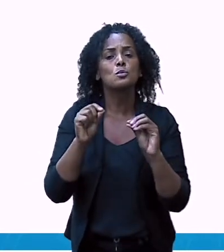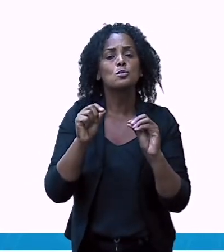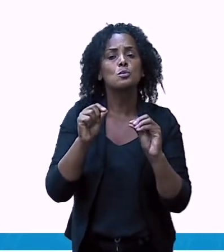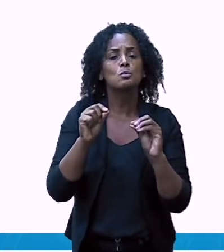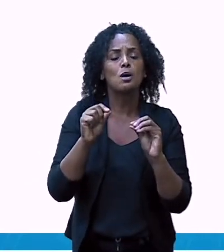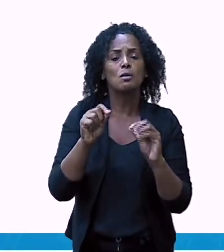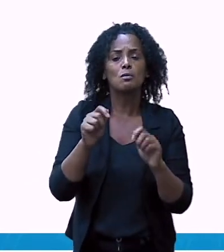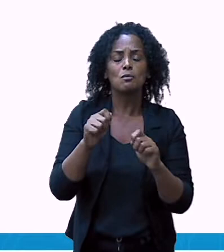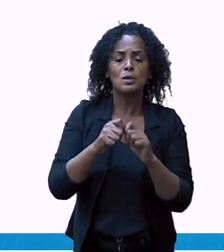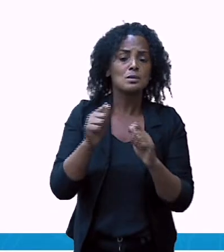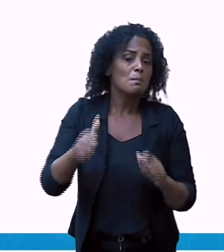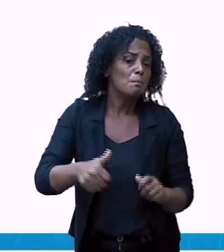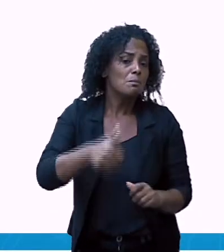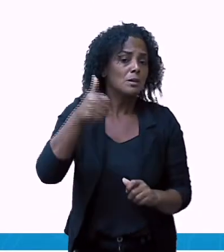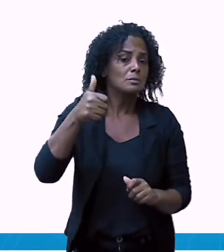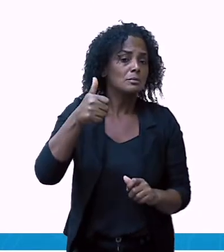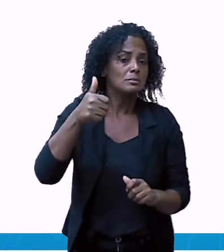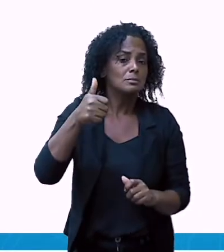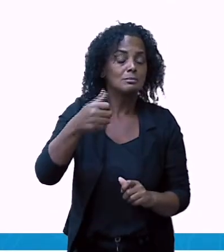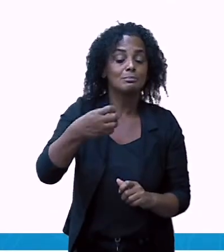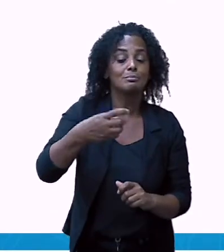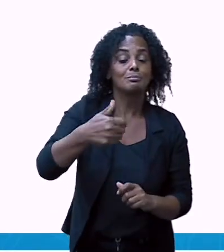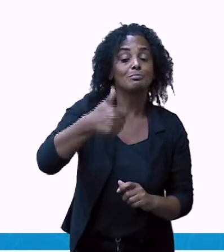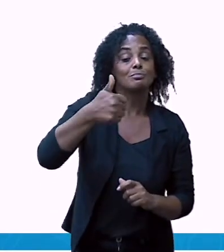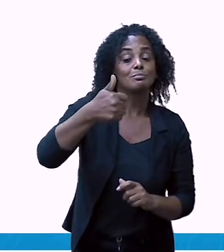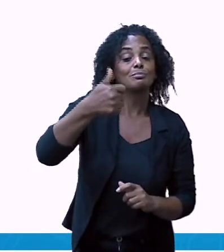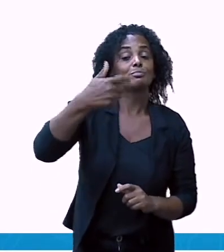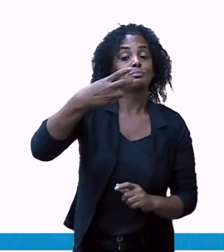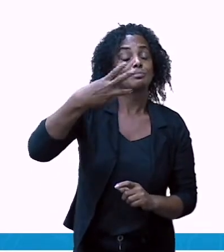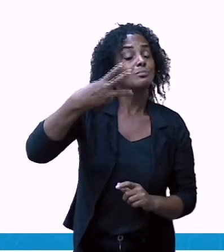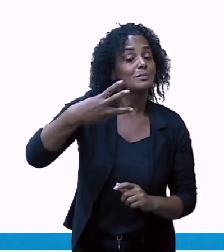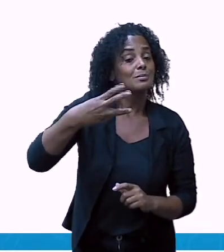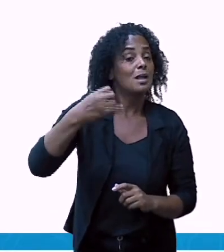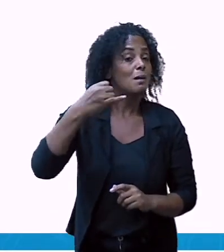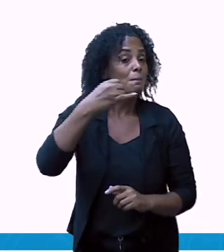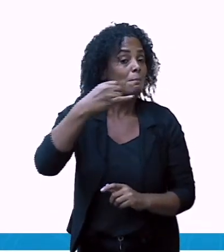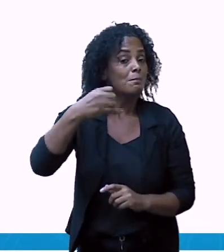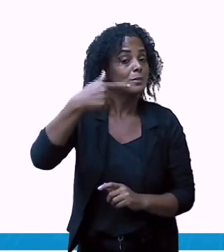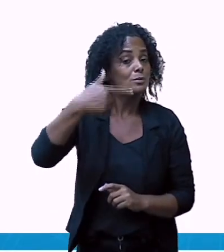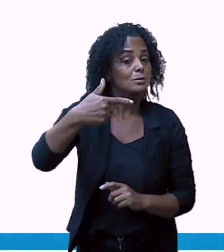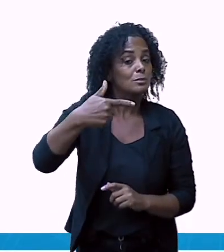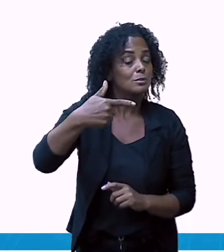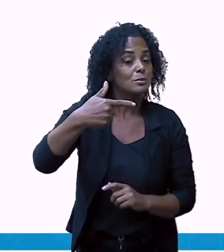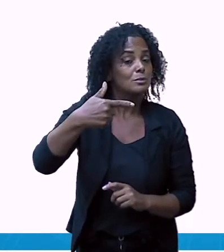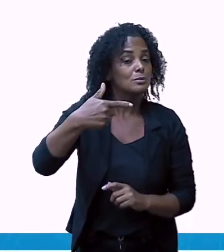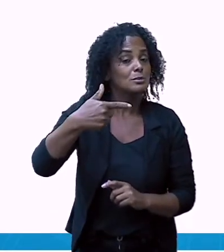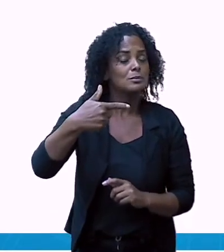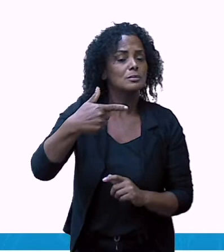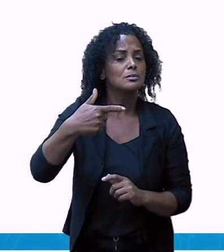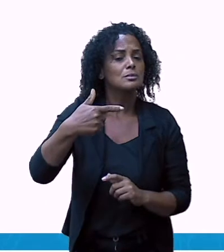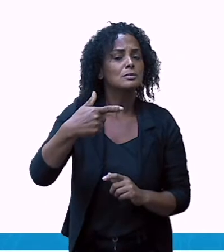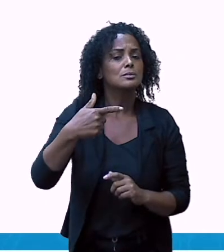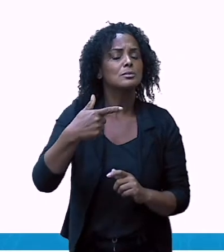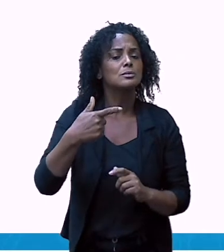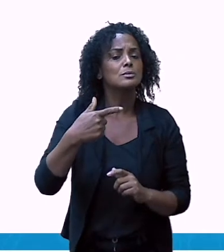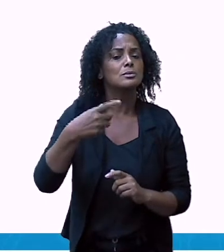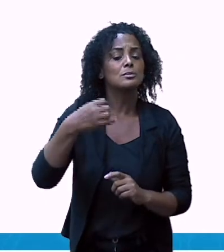13 menos 2. 13 menos 2, trabalhando aí no cálculo mental, vai